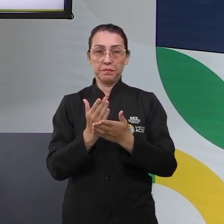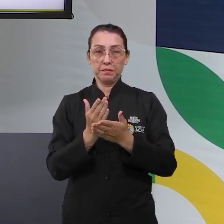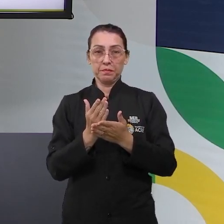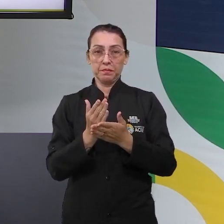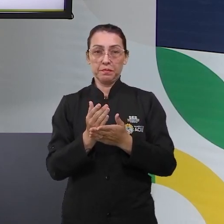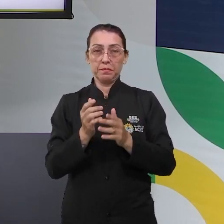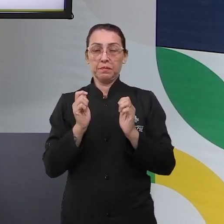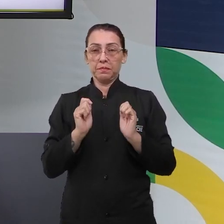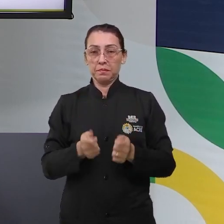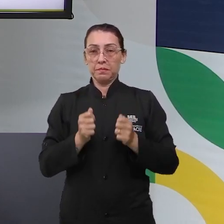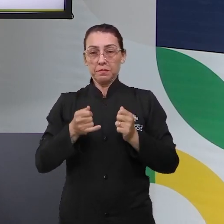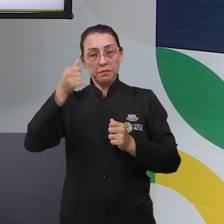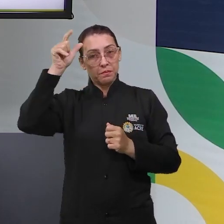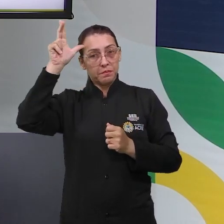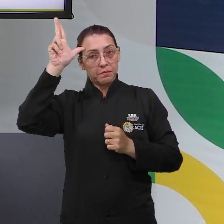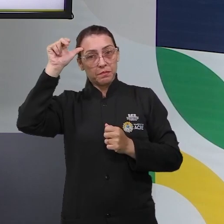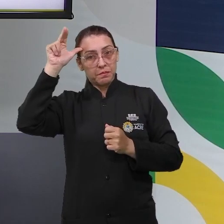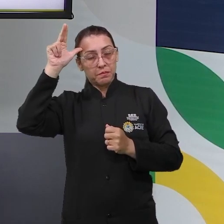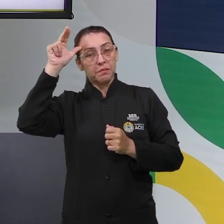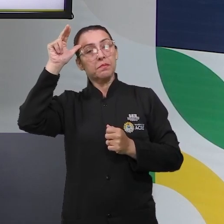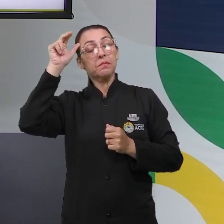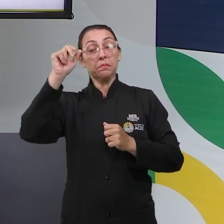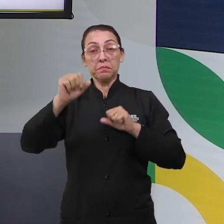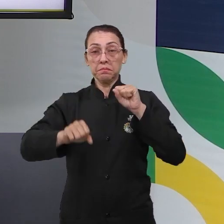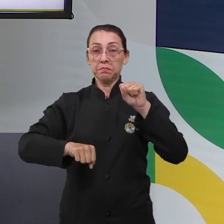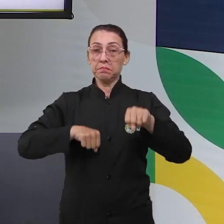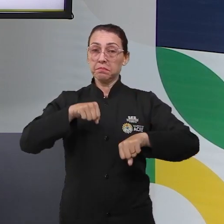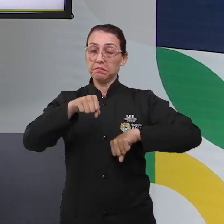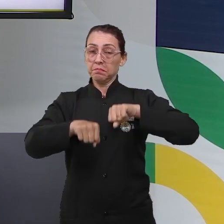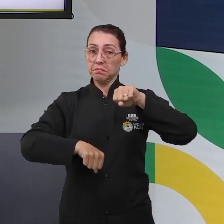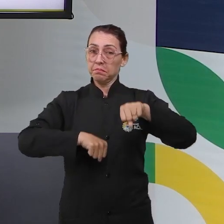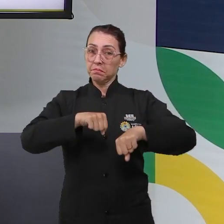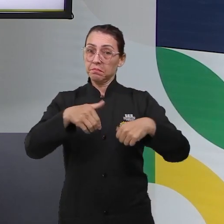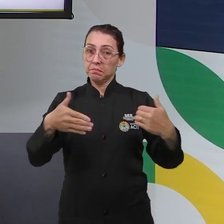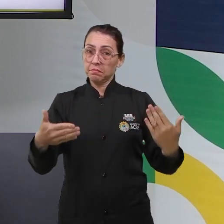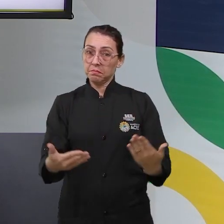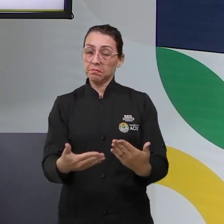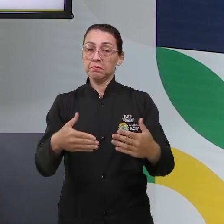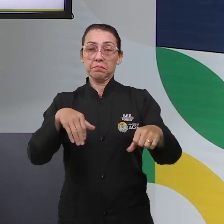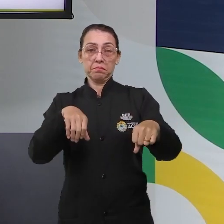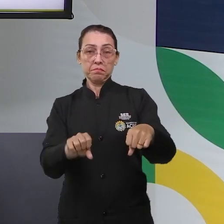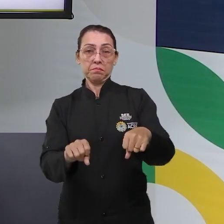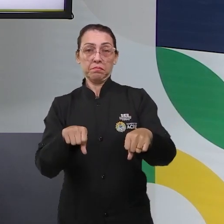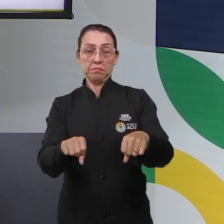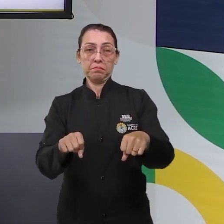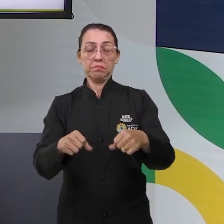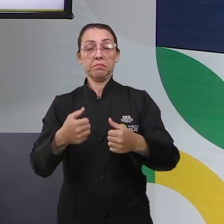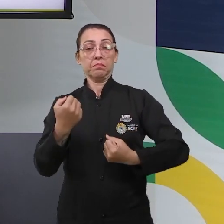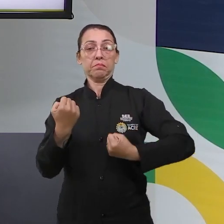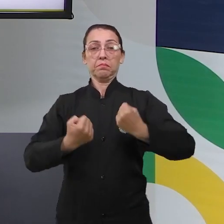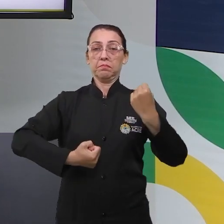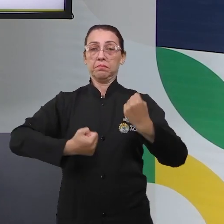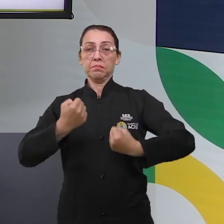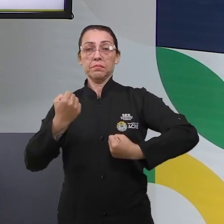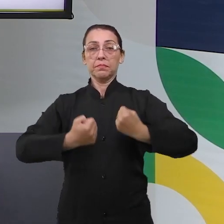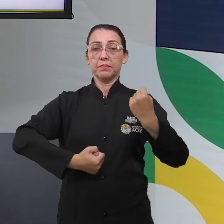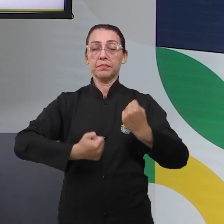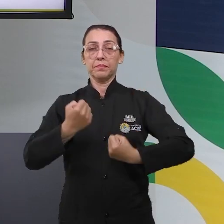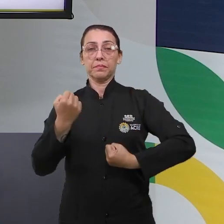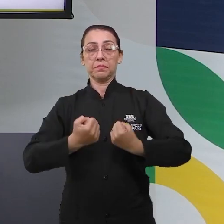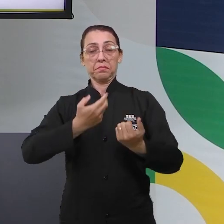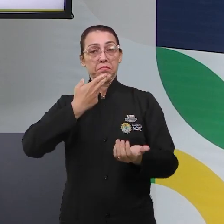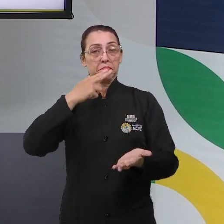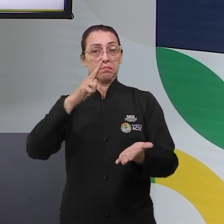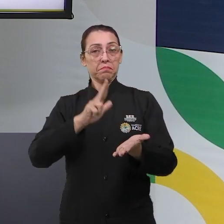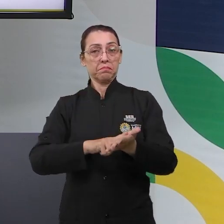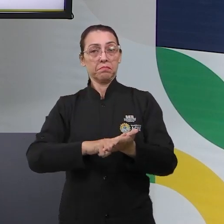nos cavalos, na verdade, aí foram para as bicicletas cargueiras, aí agora entregam de moto, de carro. Na verdade, o